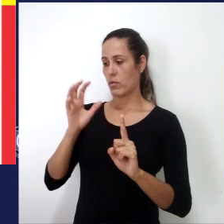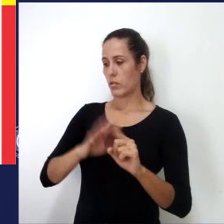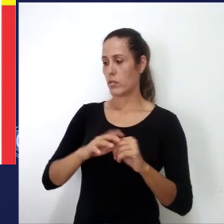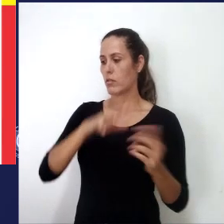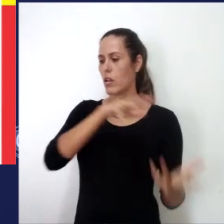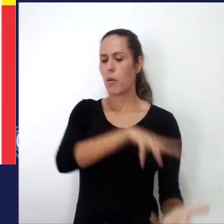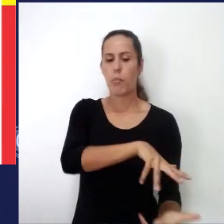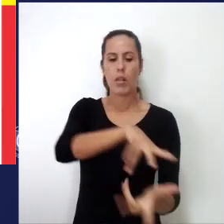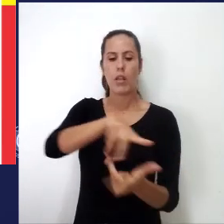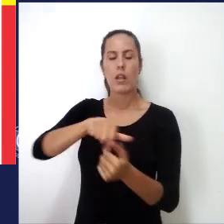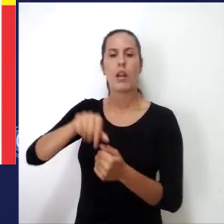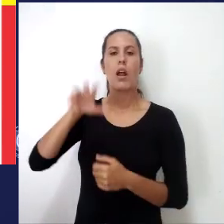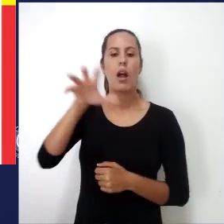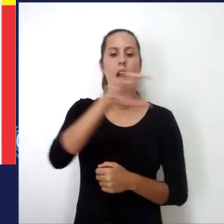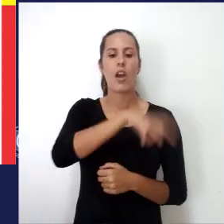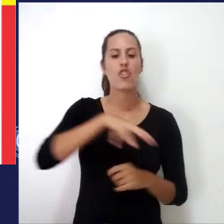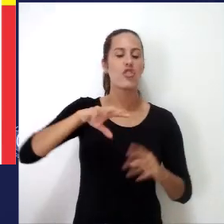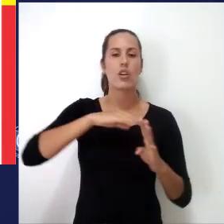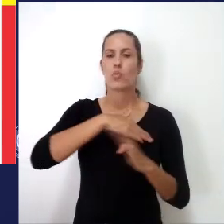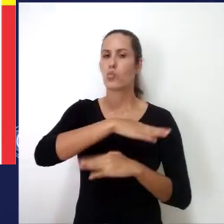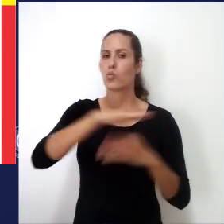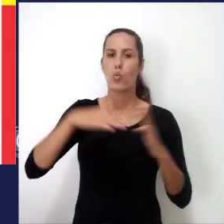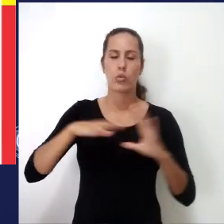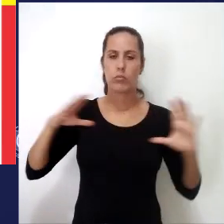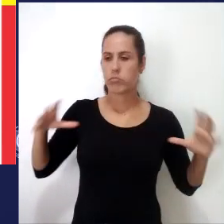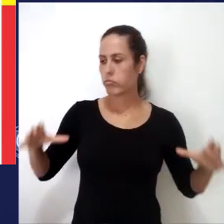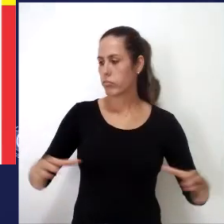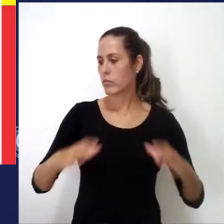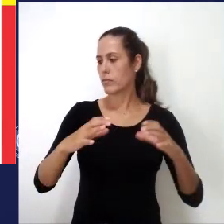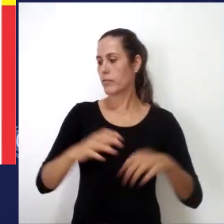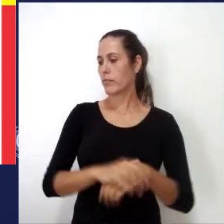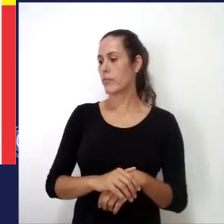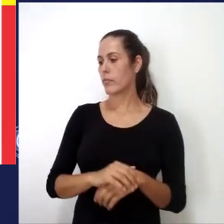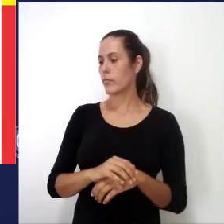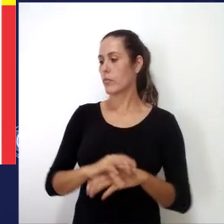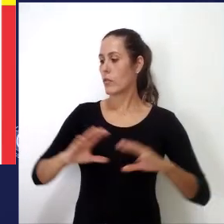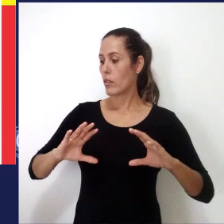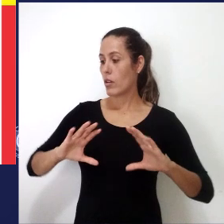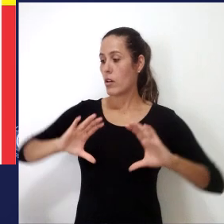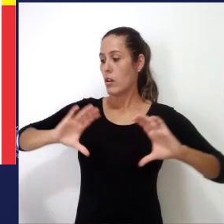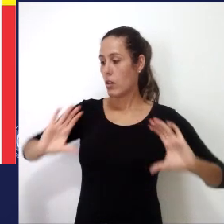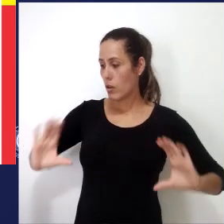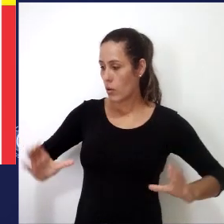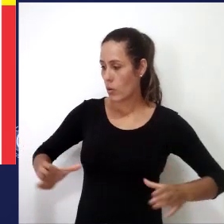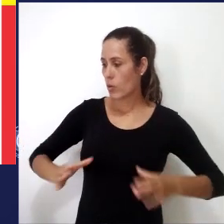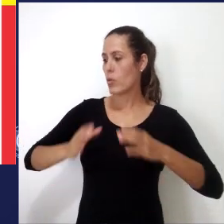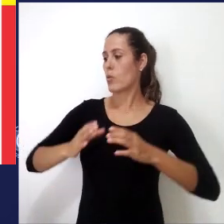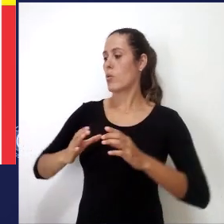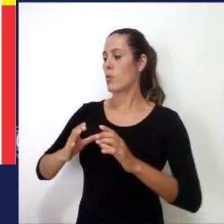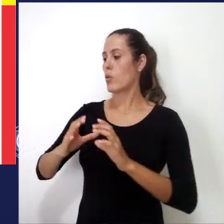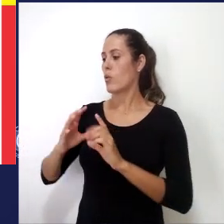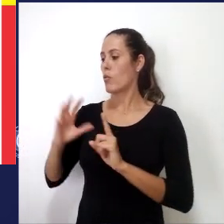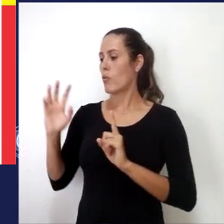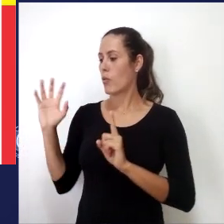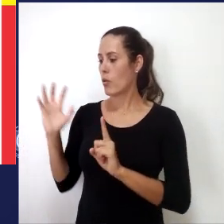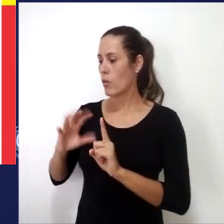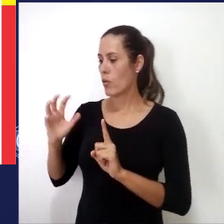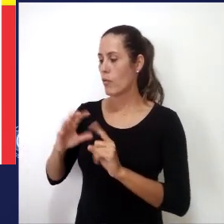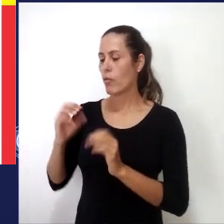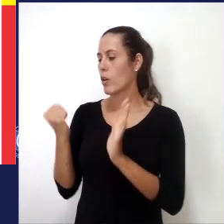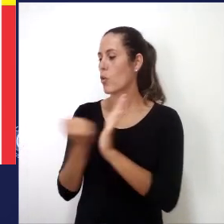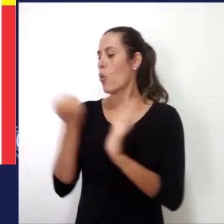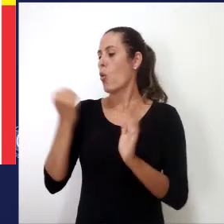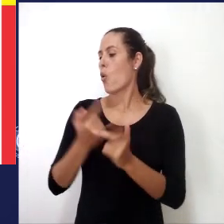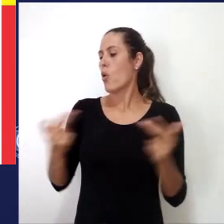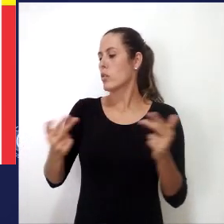envolver todas as regiões da Terra. A conjuntural, na realidade, foi provocada as causas e